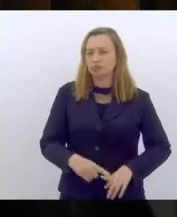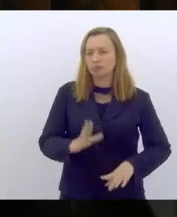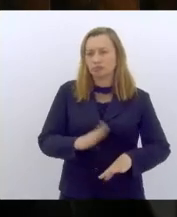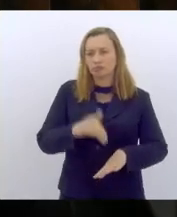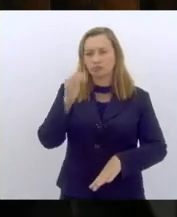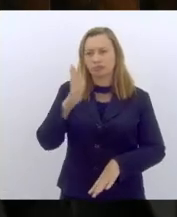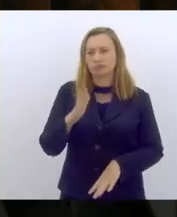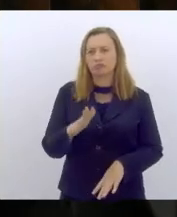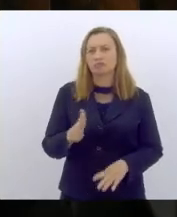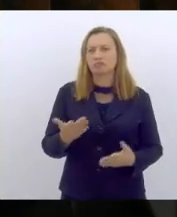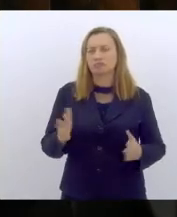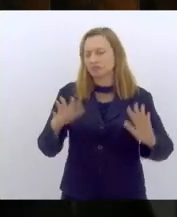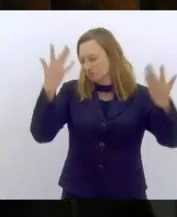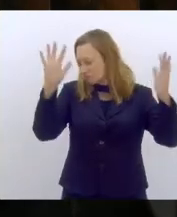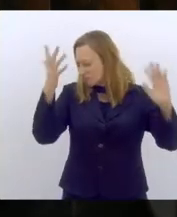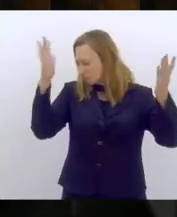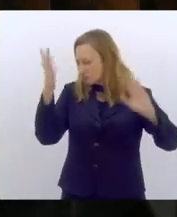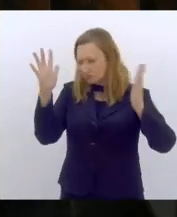festejado